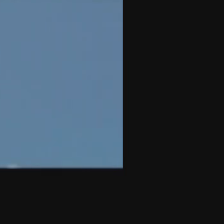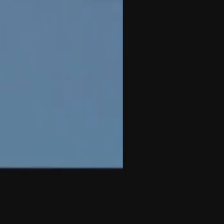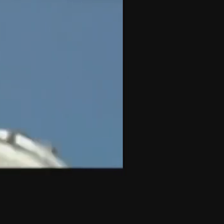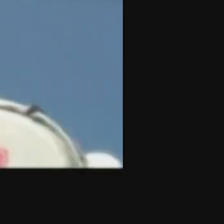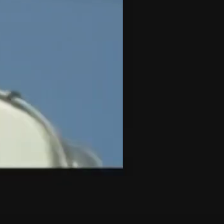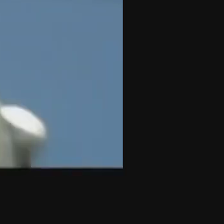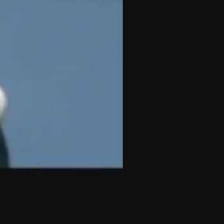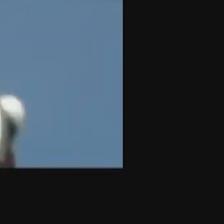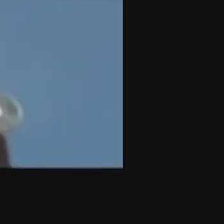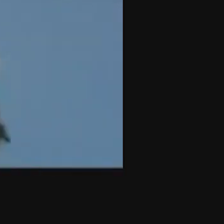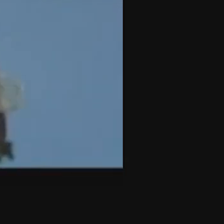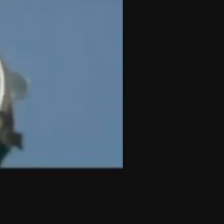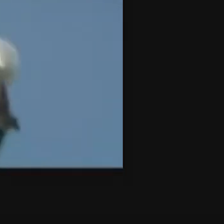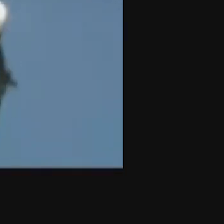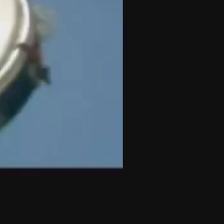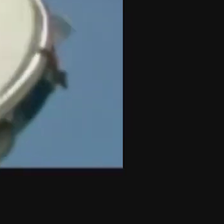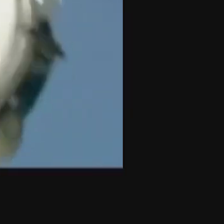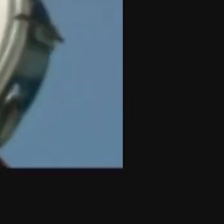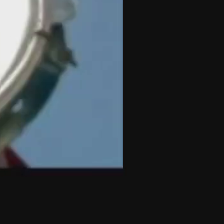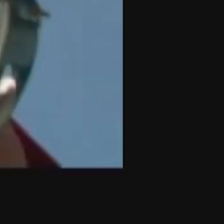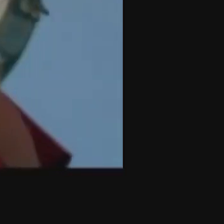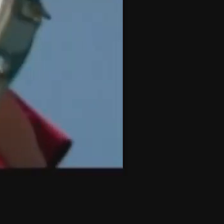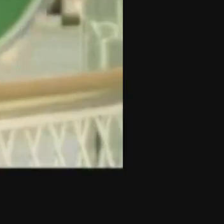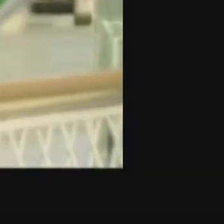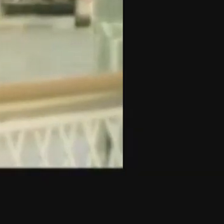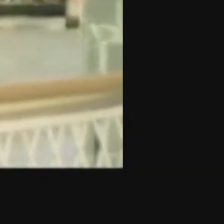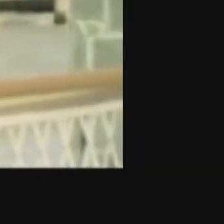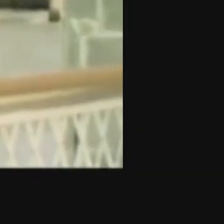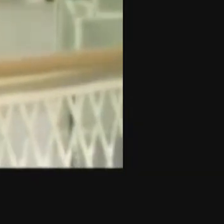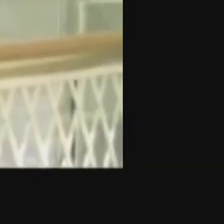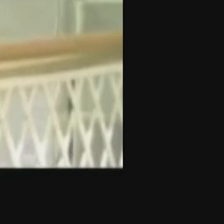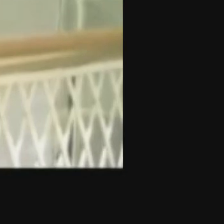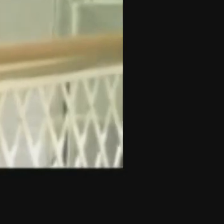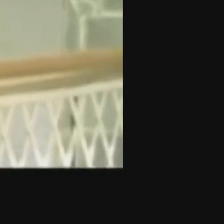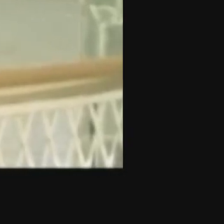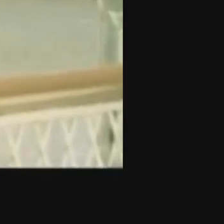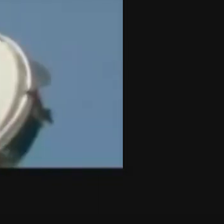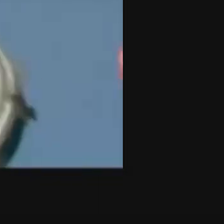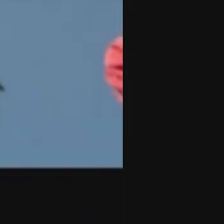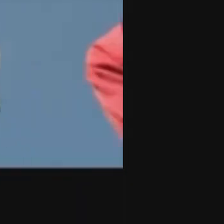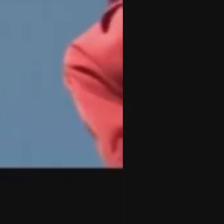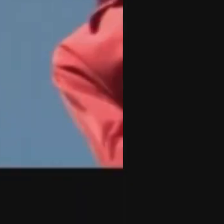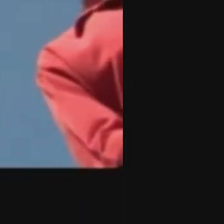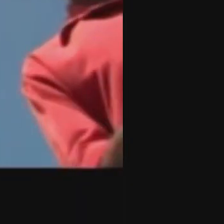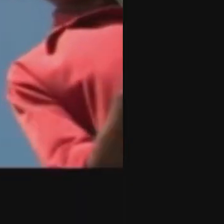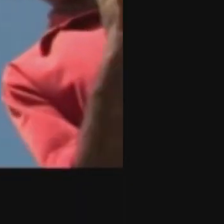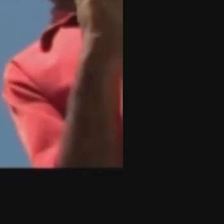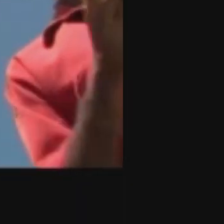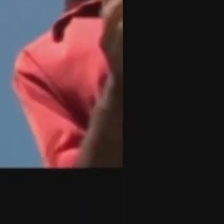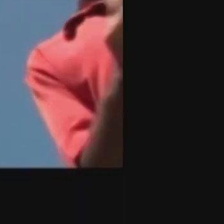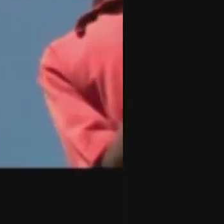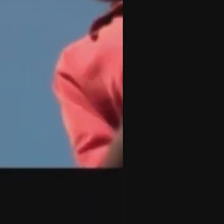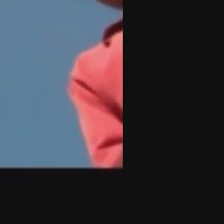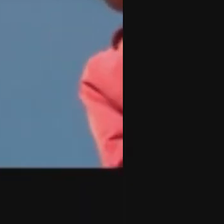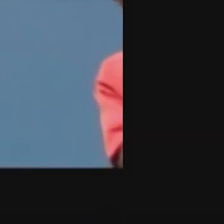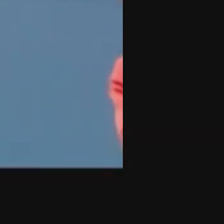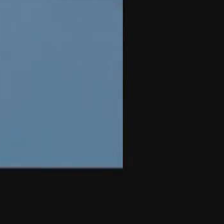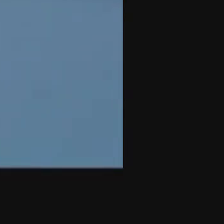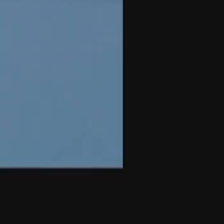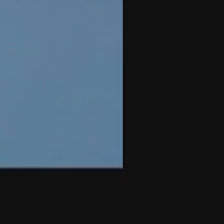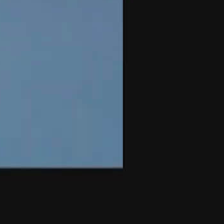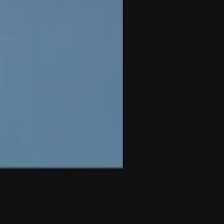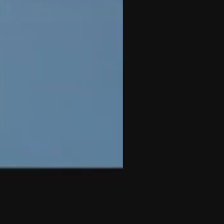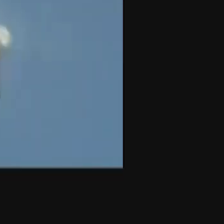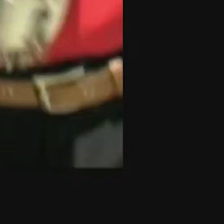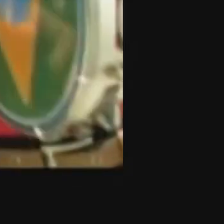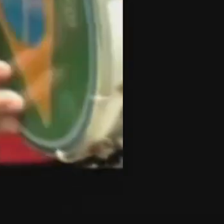pro zorro, a ladeira para o morro, a missa para a quermesse, a oração para a prece, e o colega pro amigo. Por isso que eu lhe digo, nem